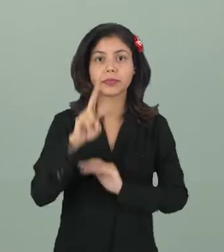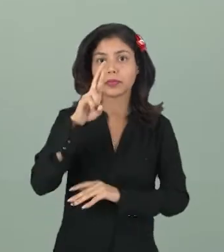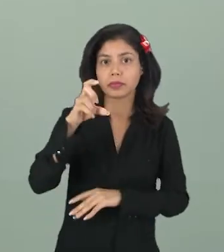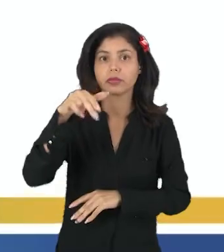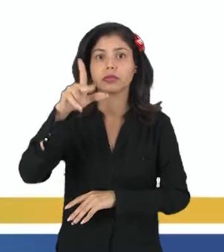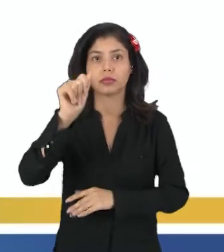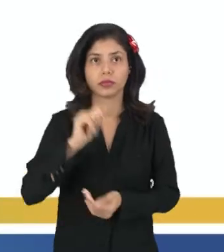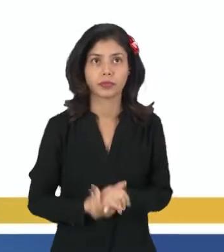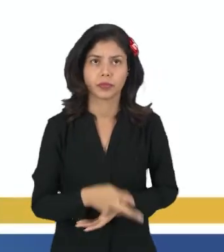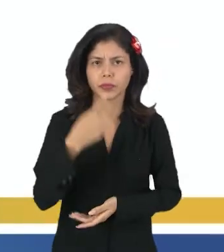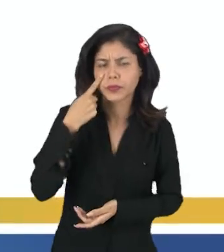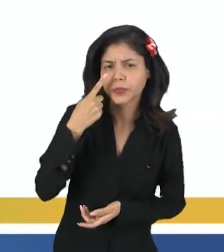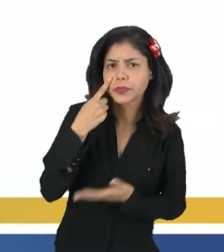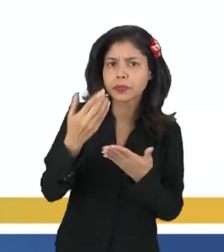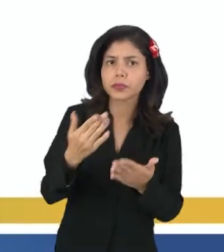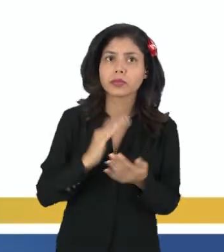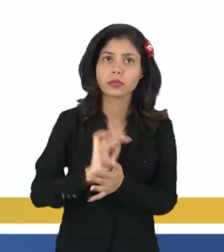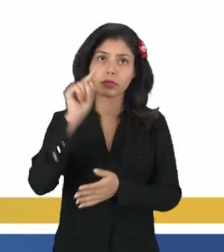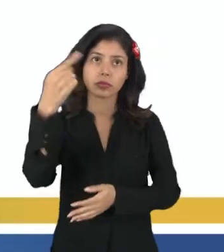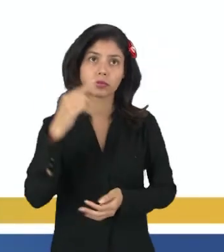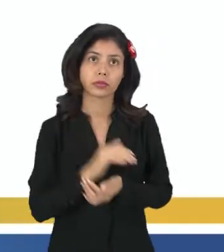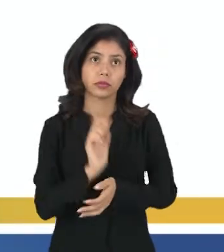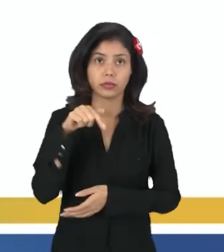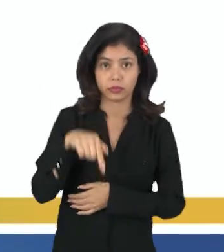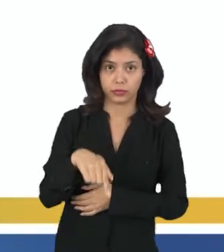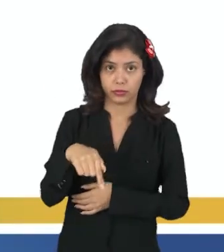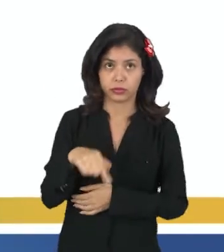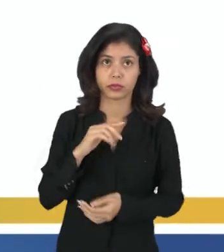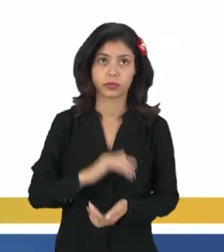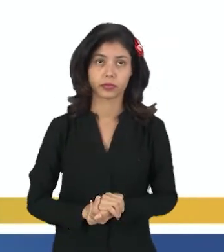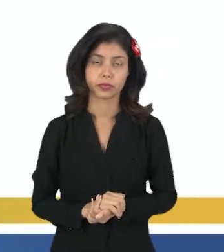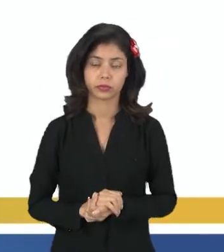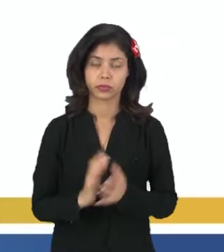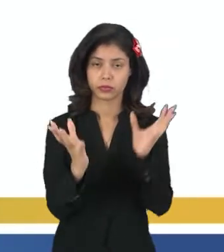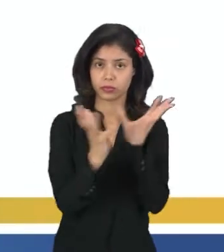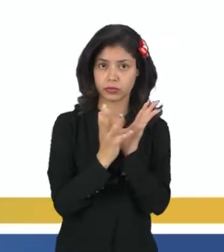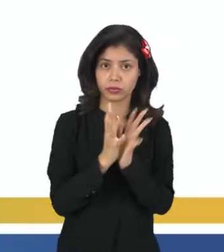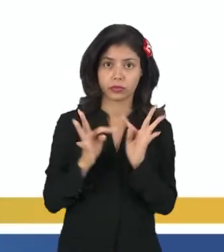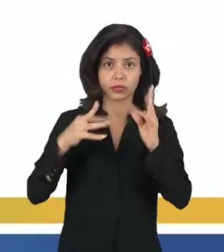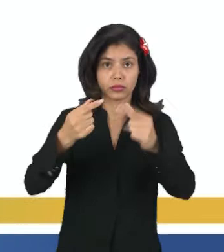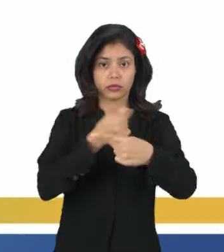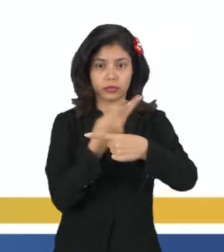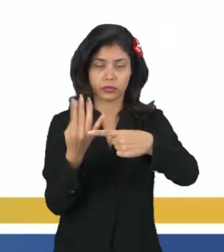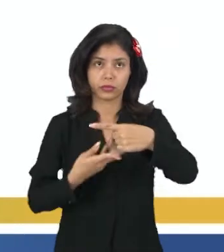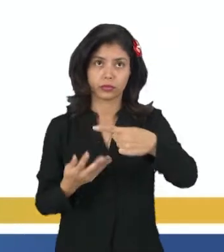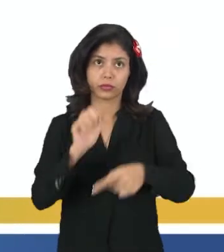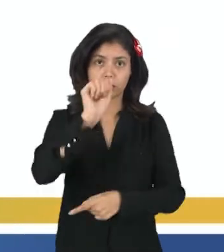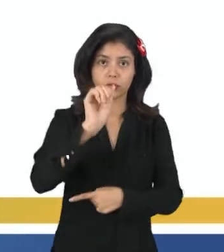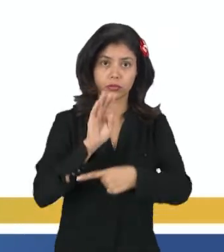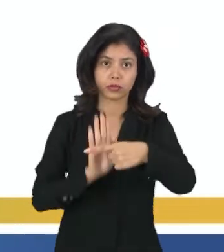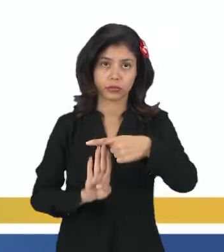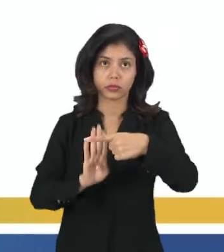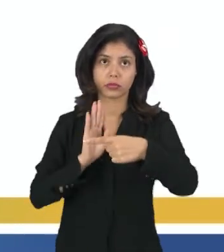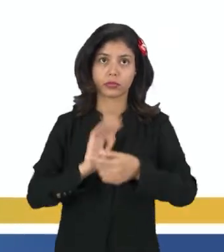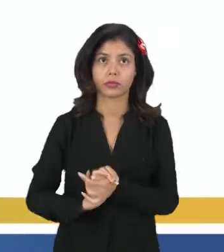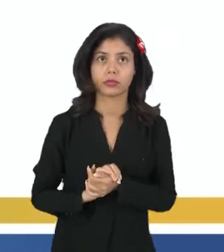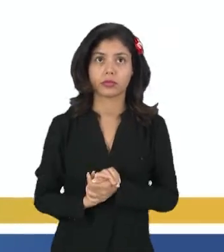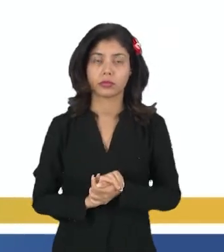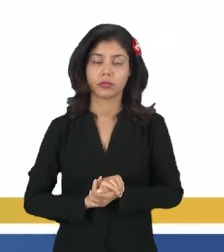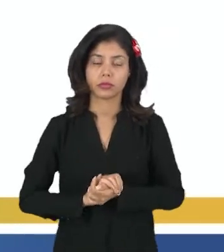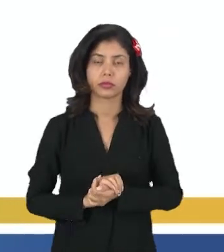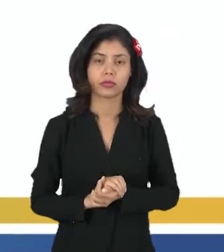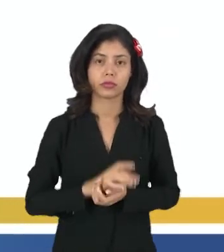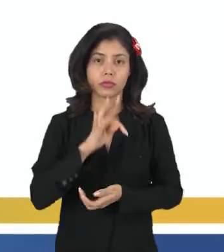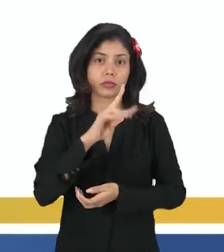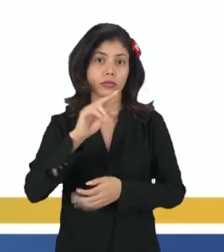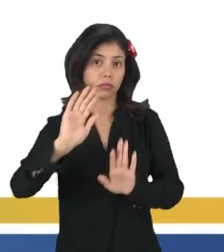racionais Então veja ali nós temos que que conjuntos nacionais é toda a fração da forma a sobre B tá o